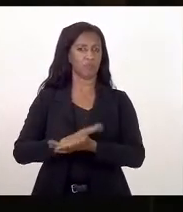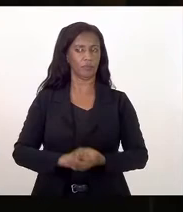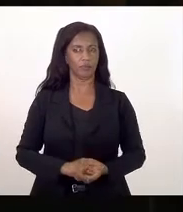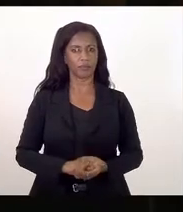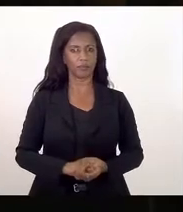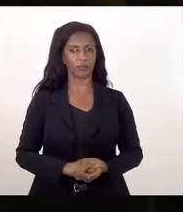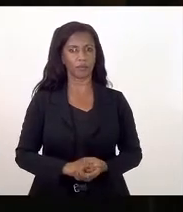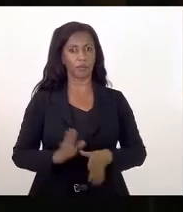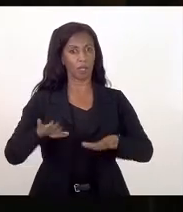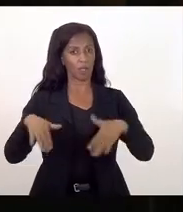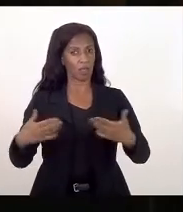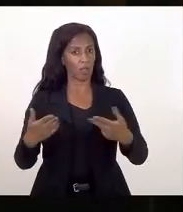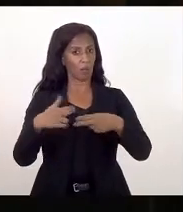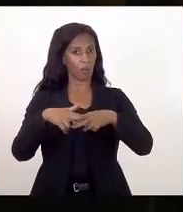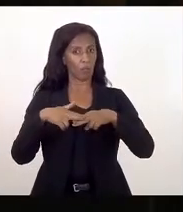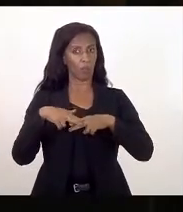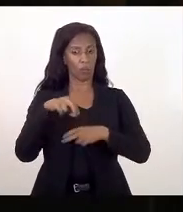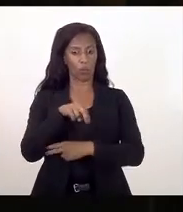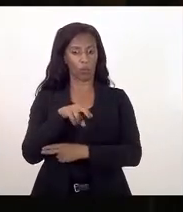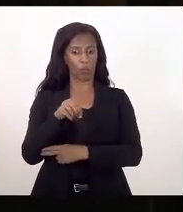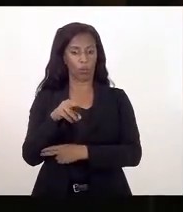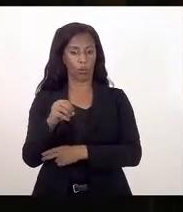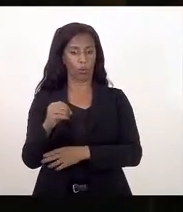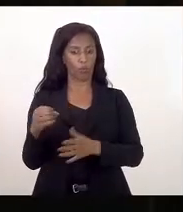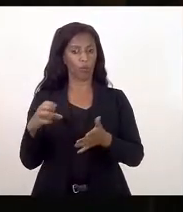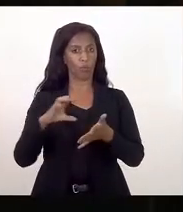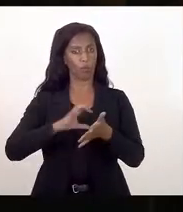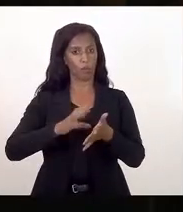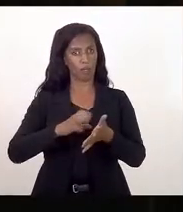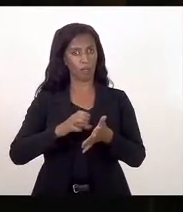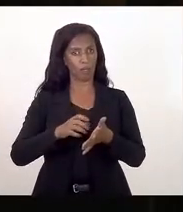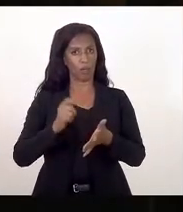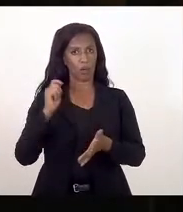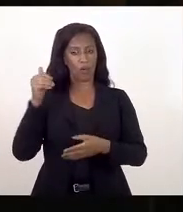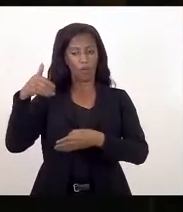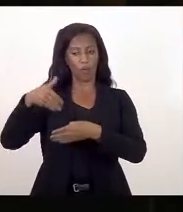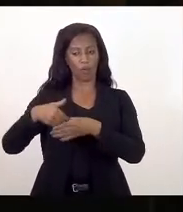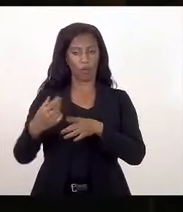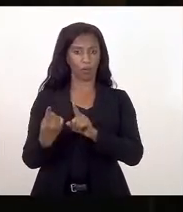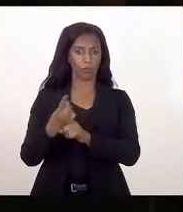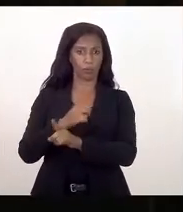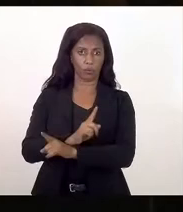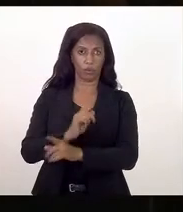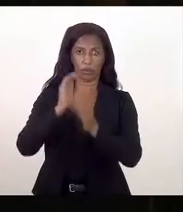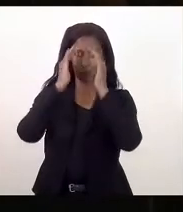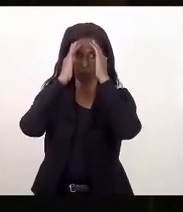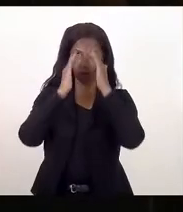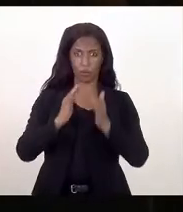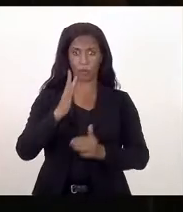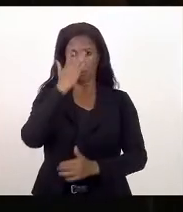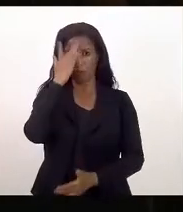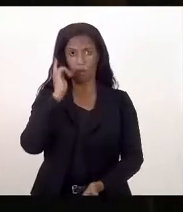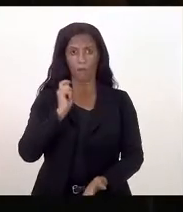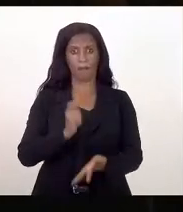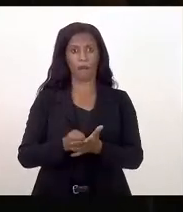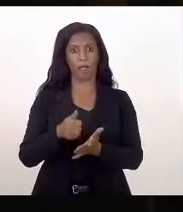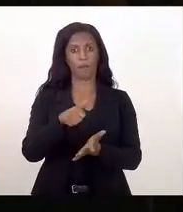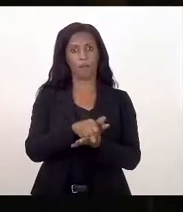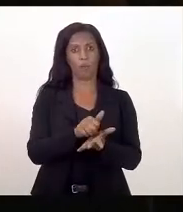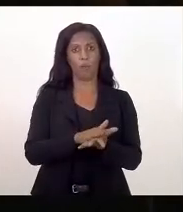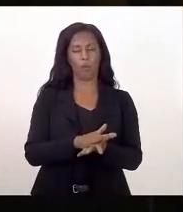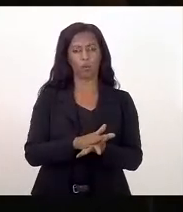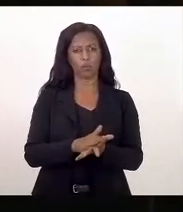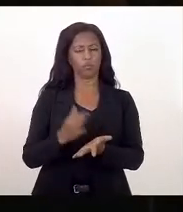Então, é por isso que o novo encaminha o voto contrário em respeito ao pagador de impostos que não aguenta mais